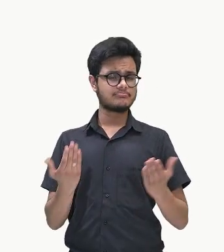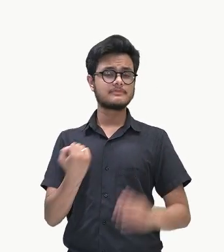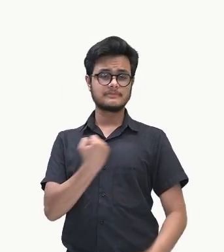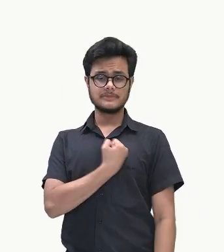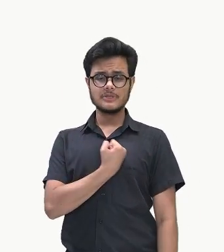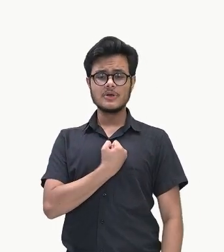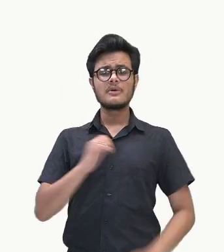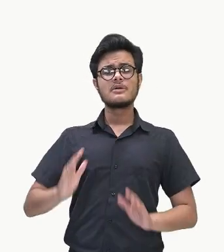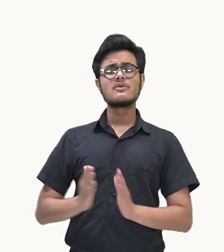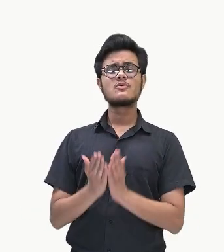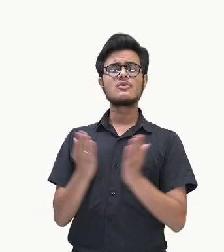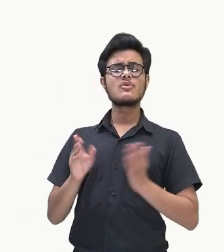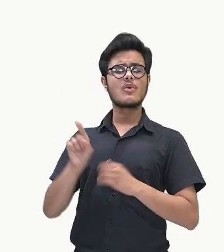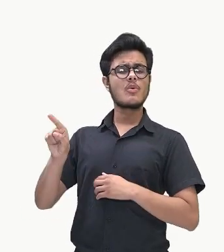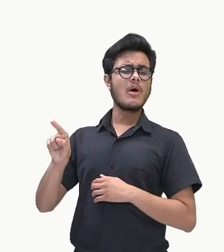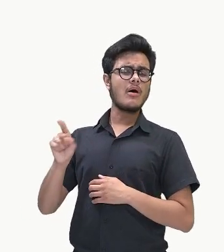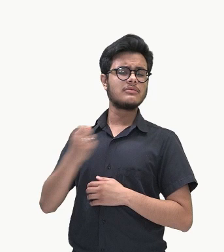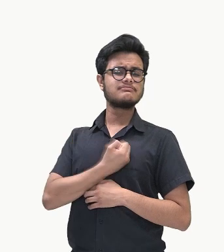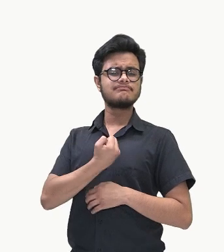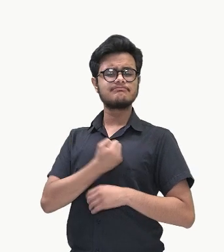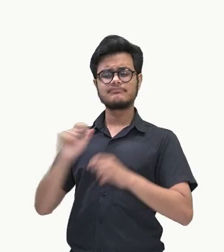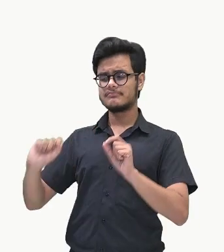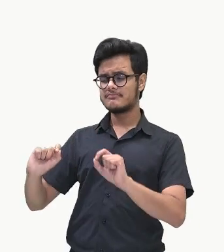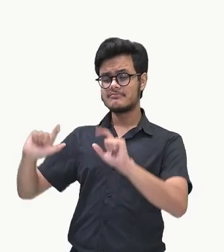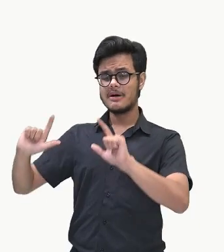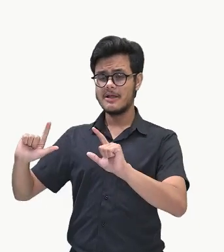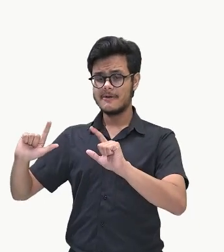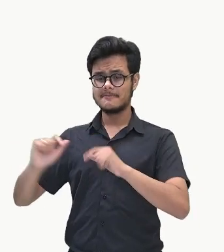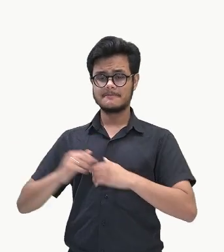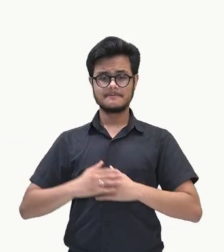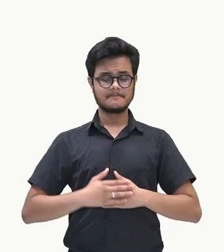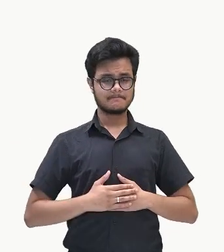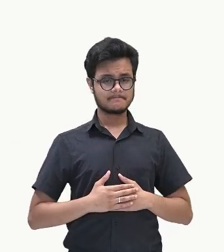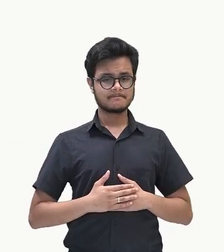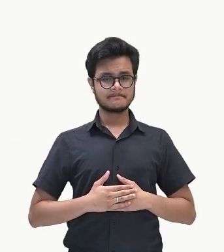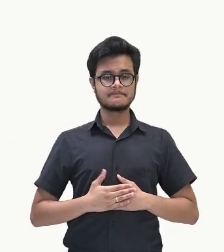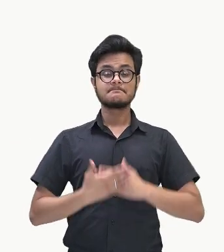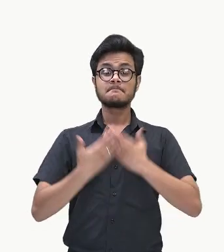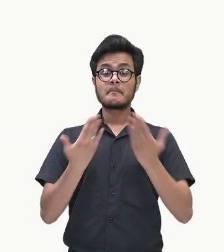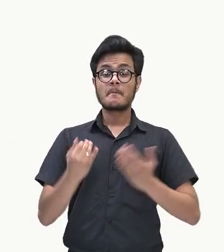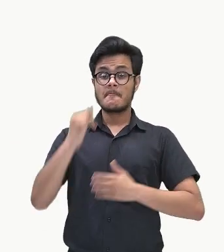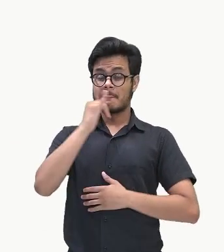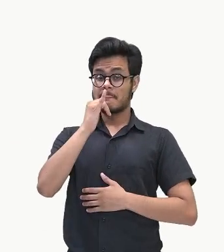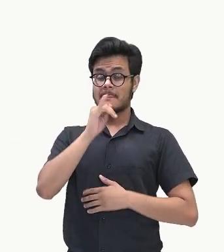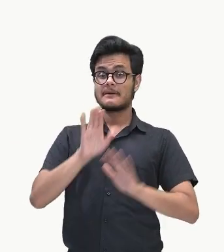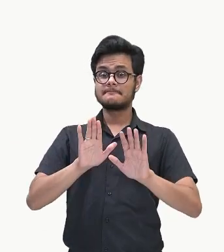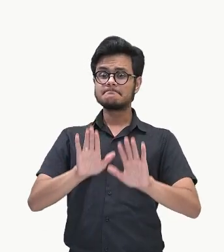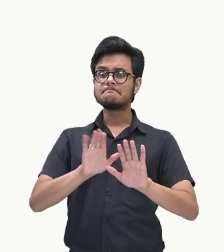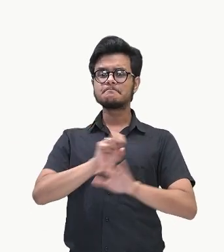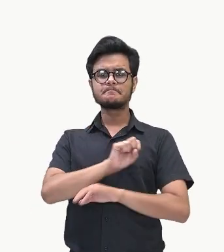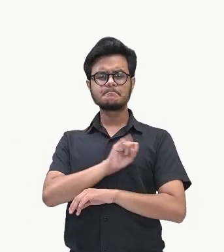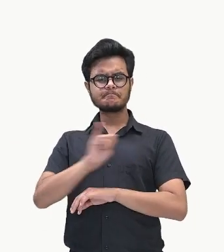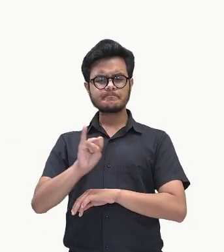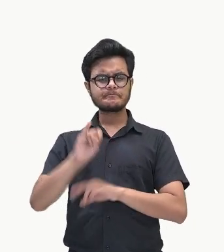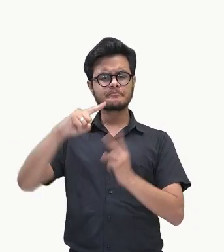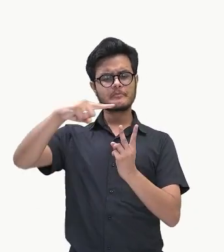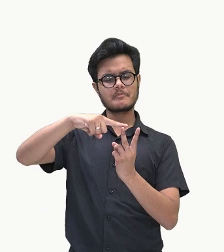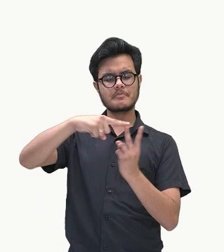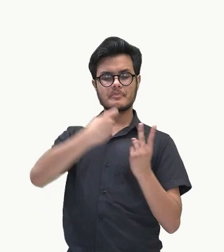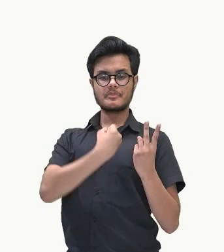vai me dizer qual é o número maior e qual é o número menor. Aquele número que possuir o